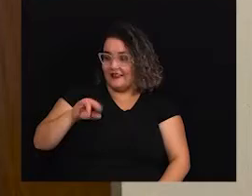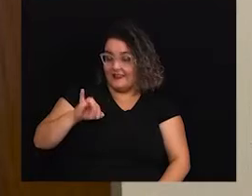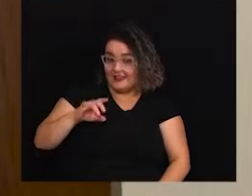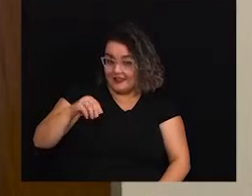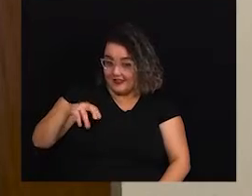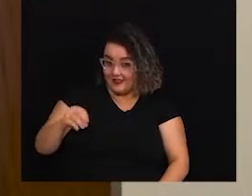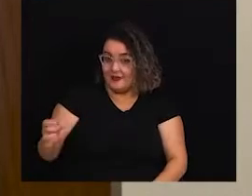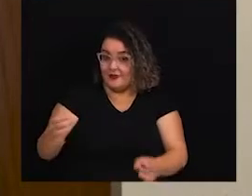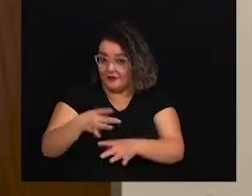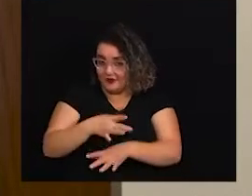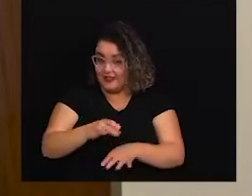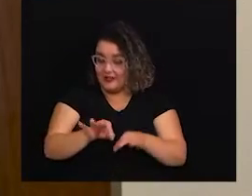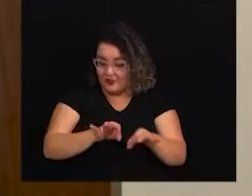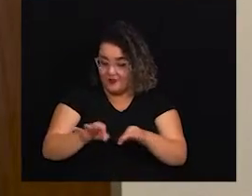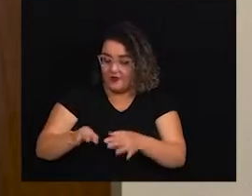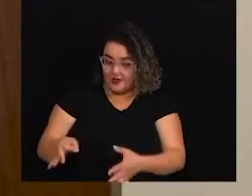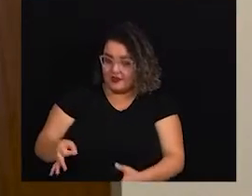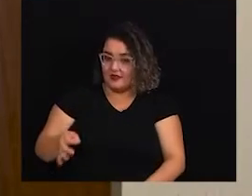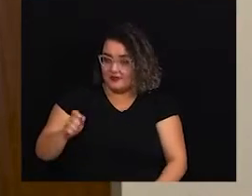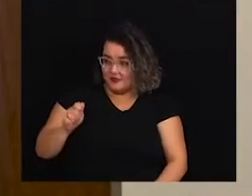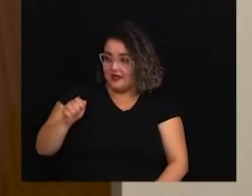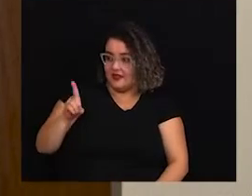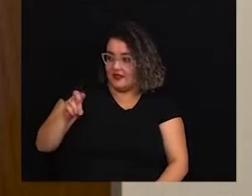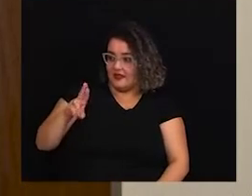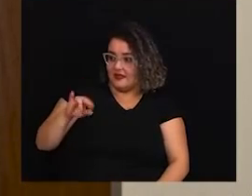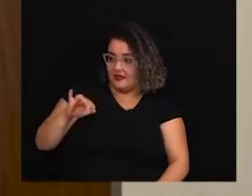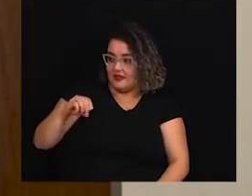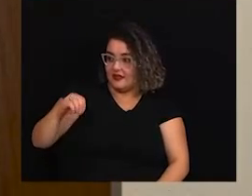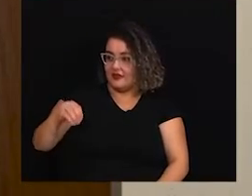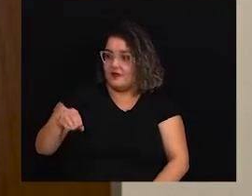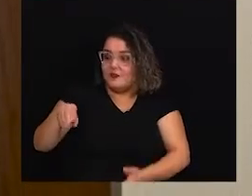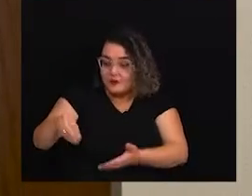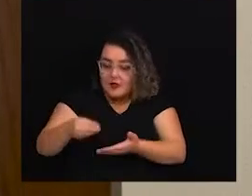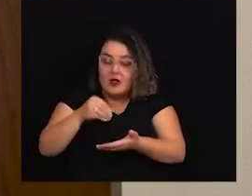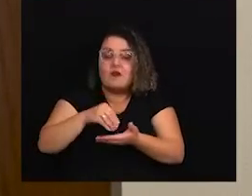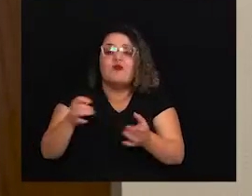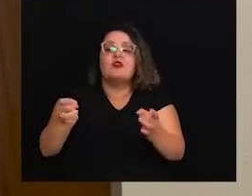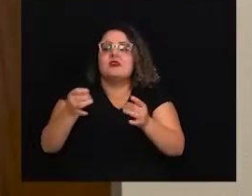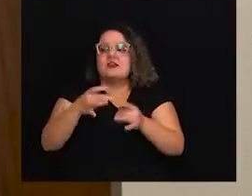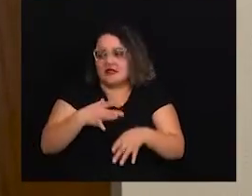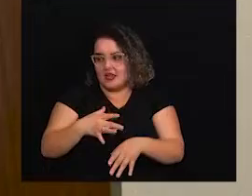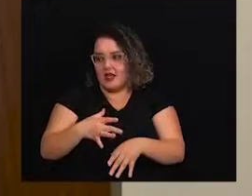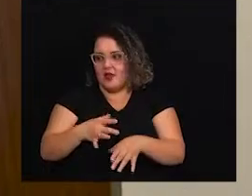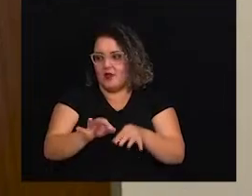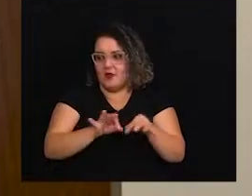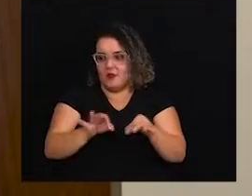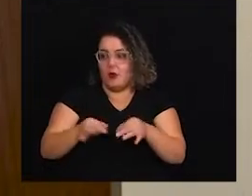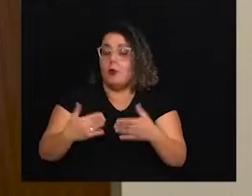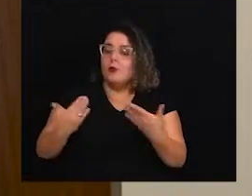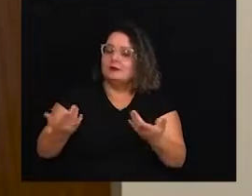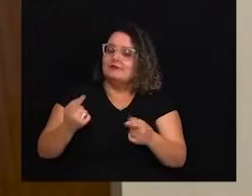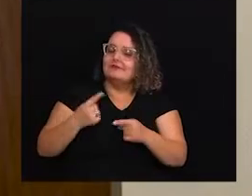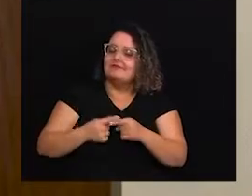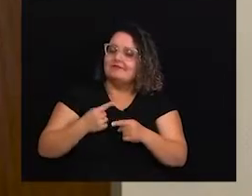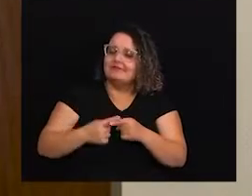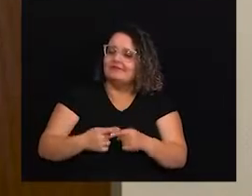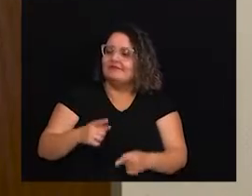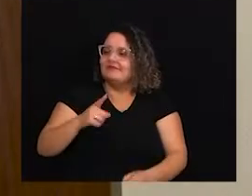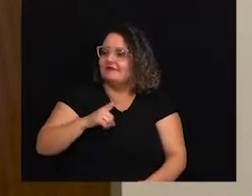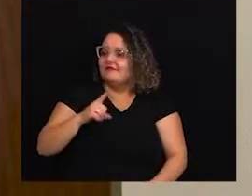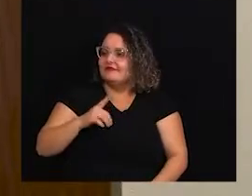vou encerrar o programa aqui e eu vou pegar até mais um pouquinho, vou encerrar o programa, né? Porque, olha,